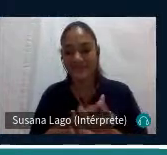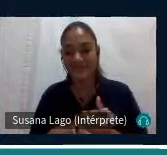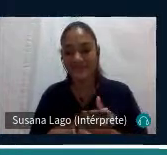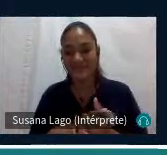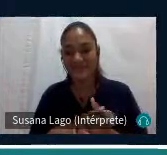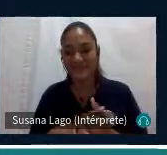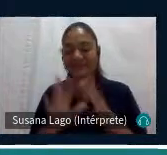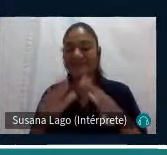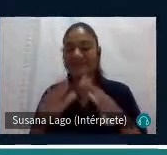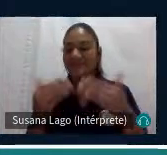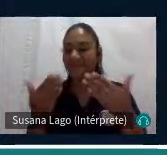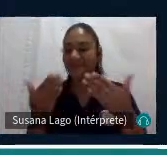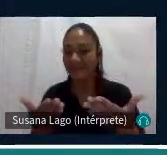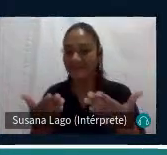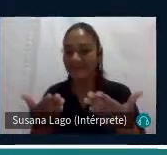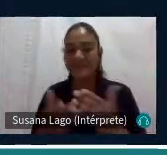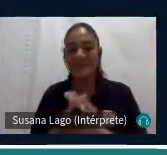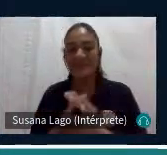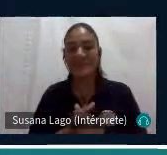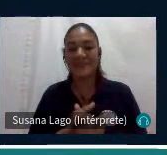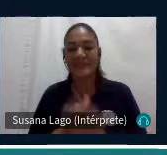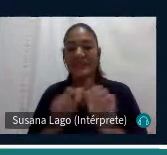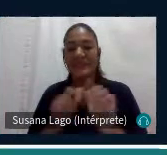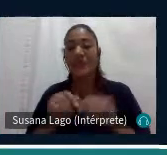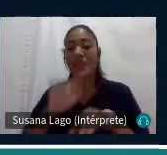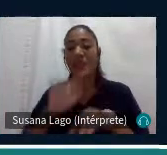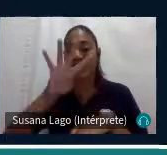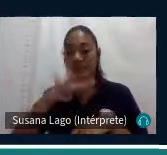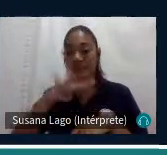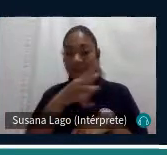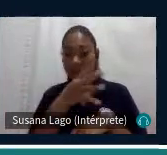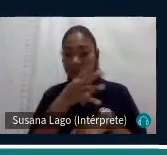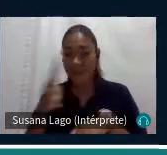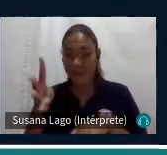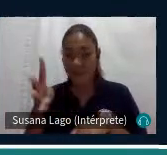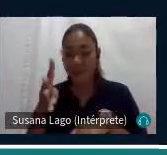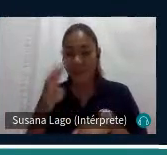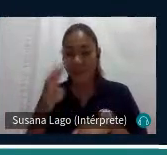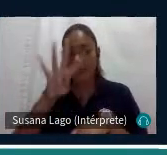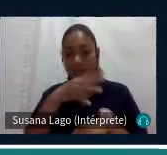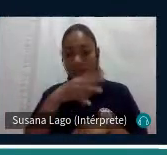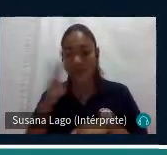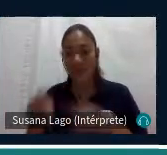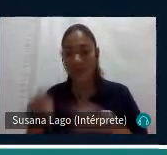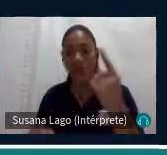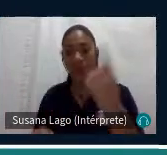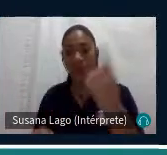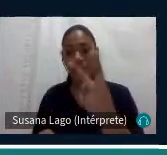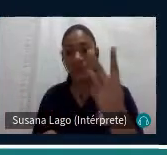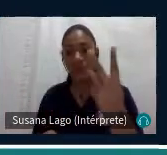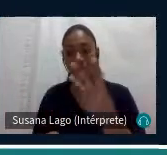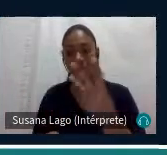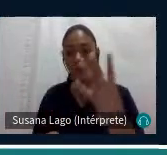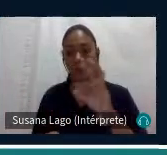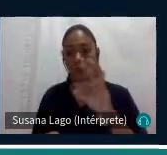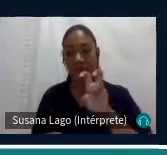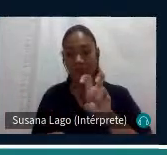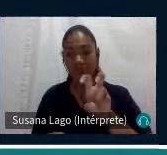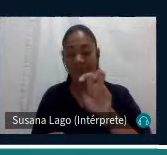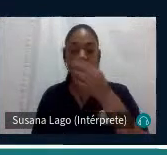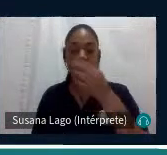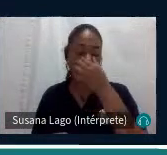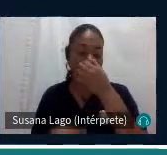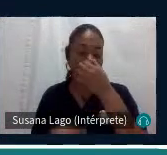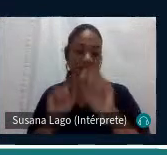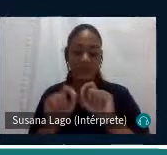Aí ele vem aqui com uma tabela com a situação 1, 2, 3, 4 e 5. Ele quer que eu pegue um dos conjuntos de